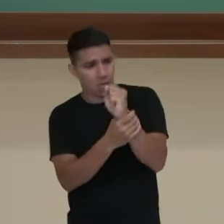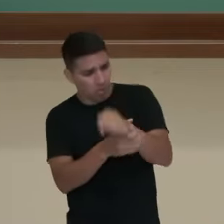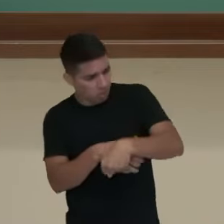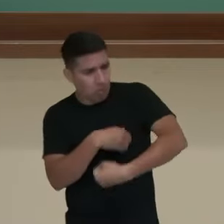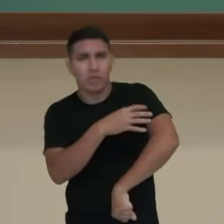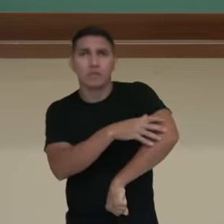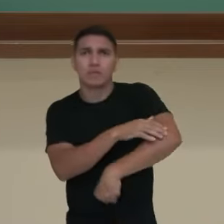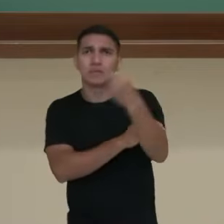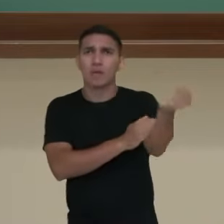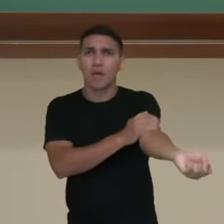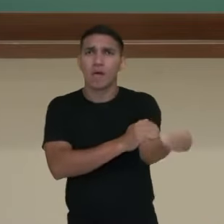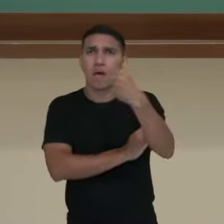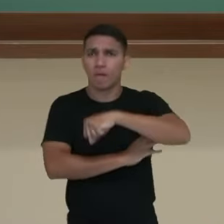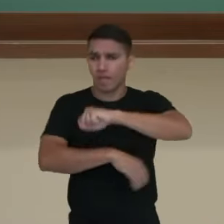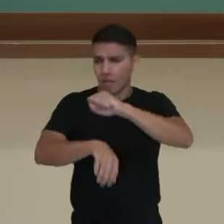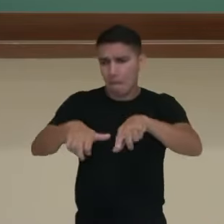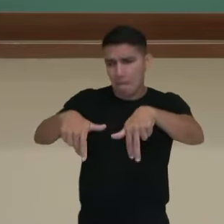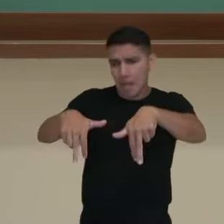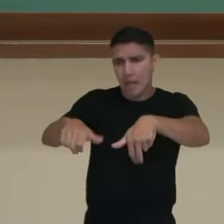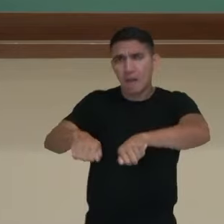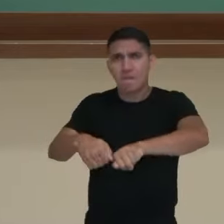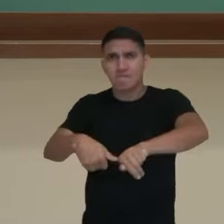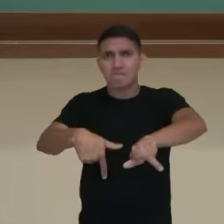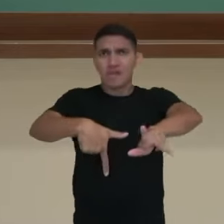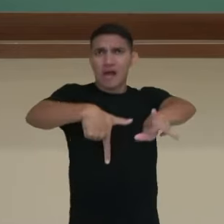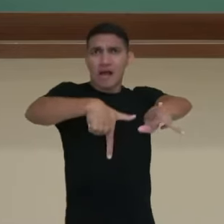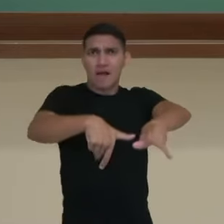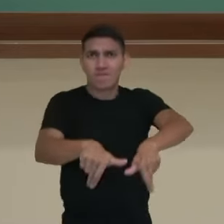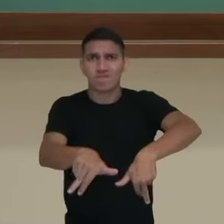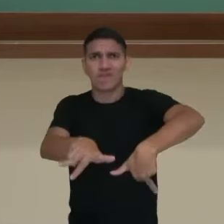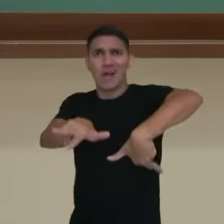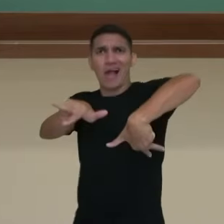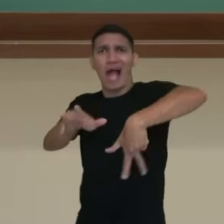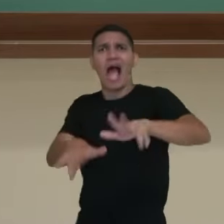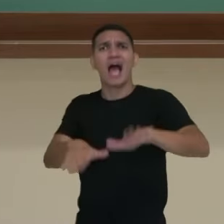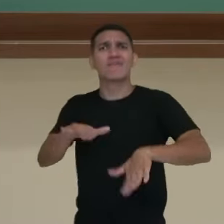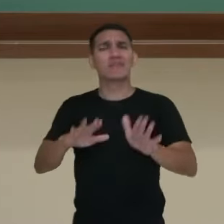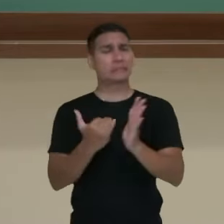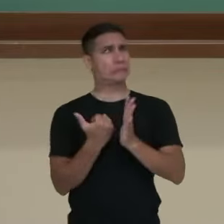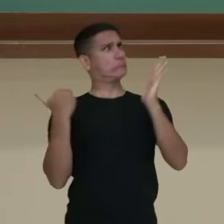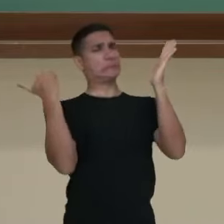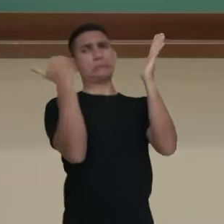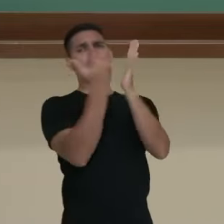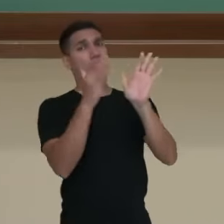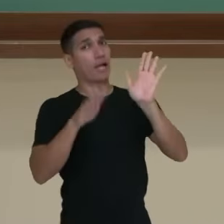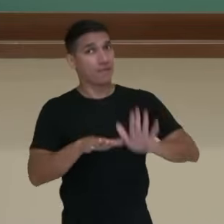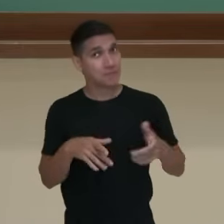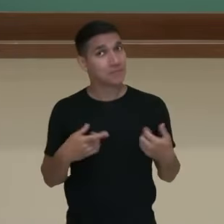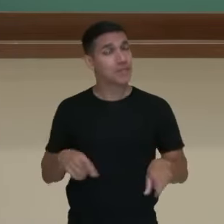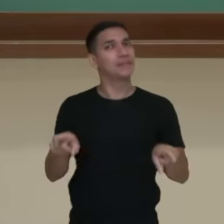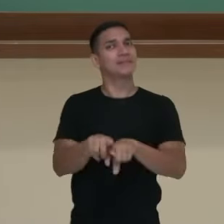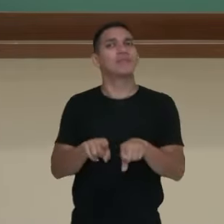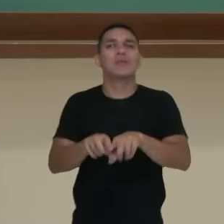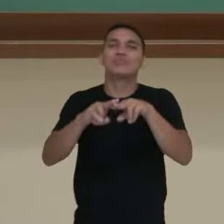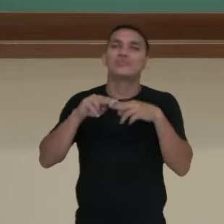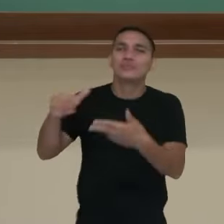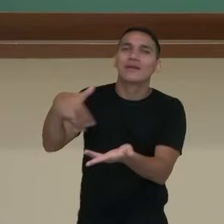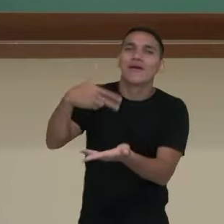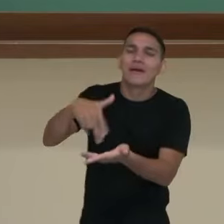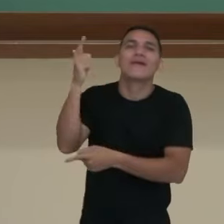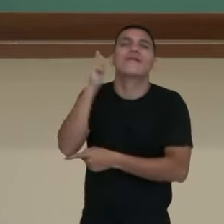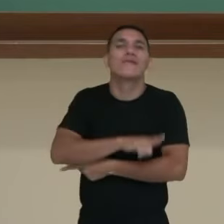movimento muito forte, né, um movimento exagerado às vezes. Então, a dança também vai